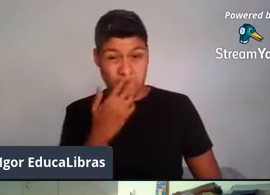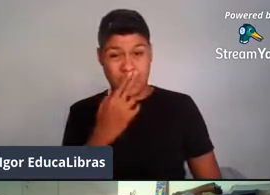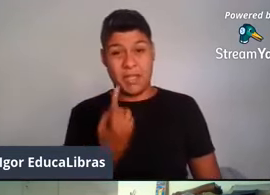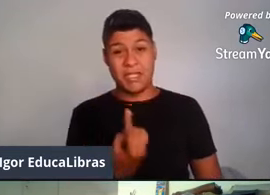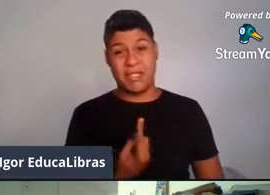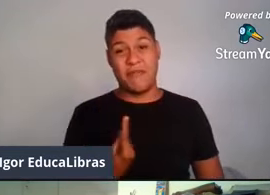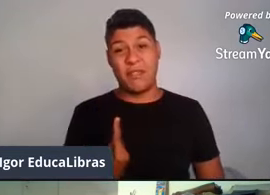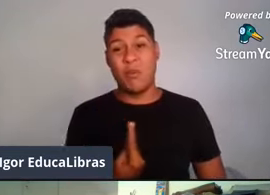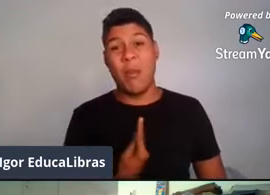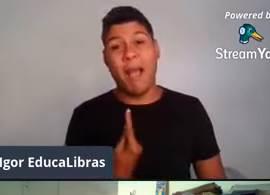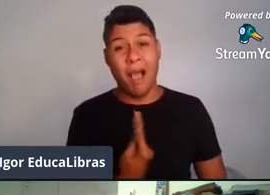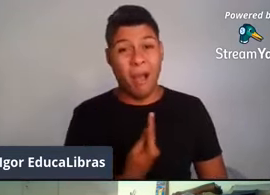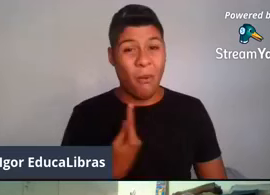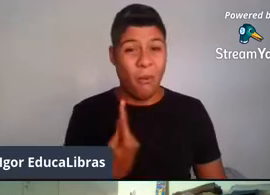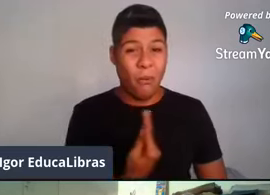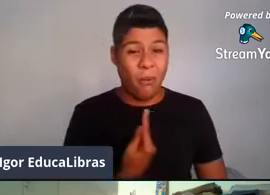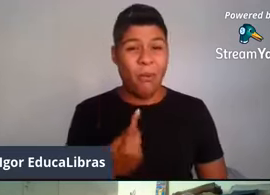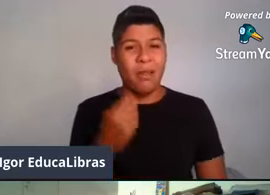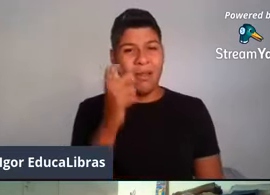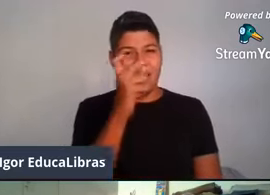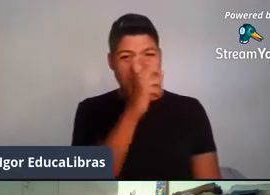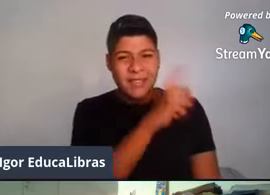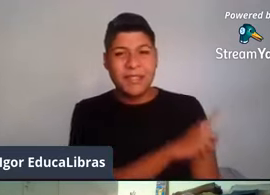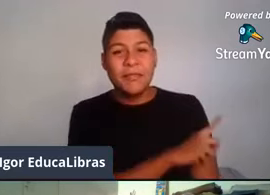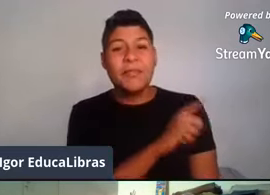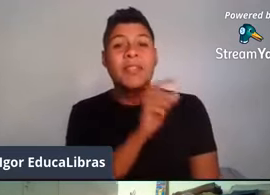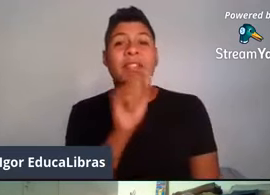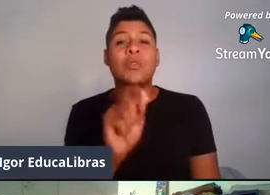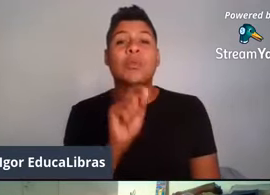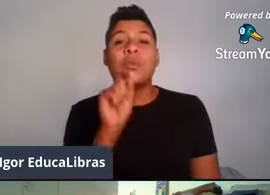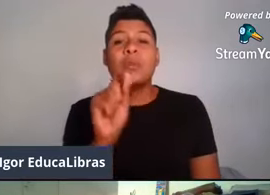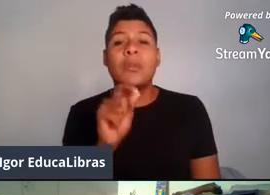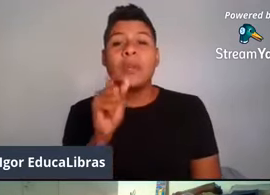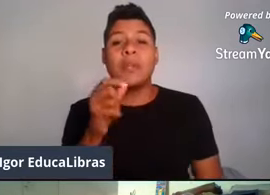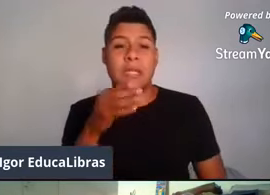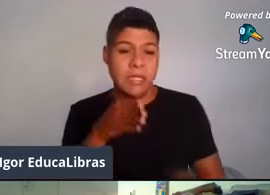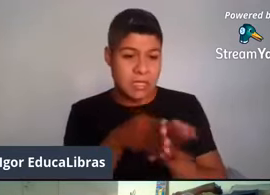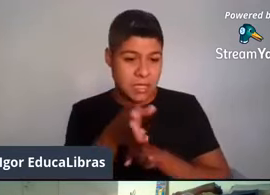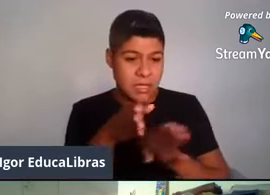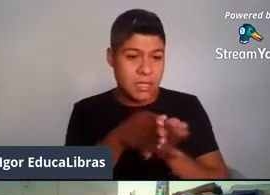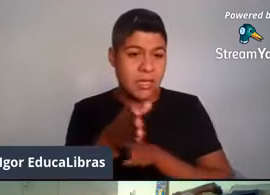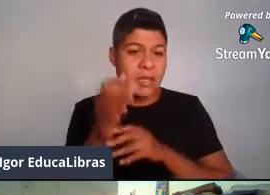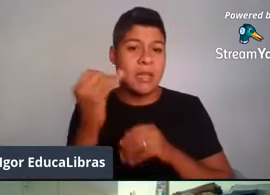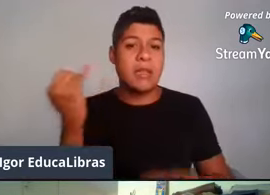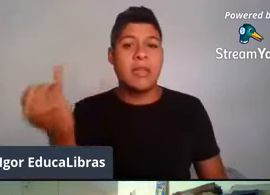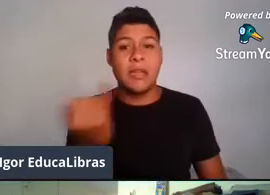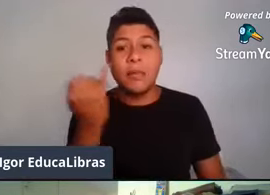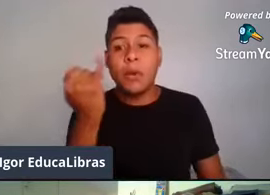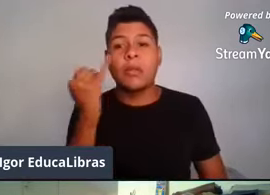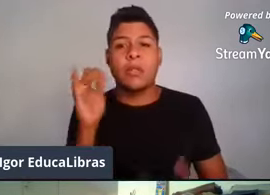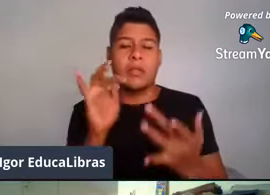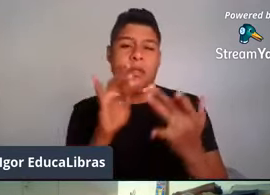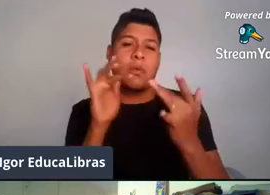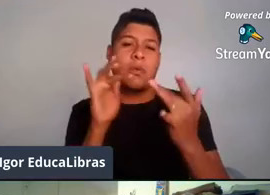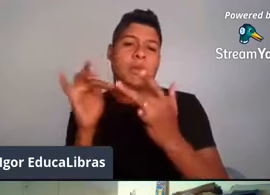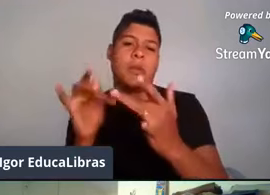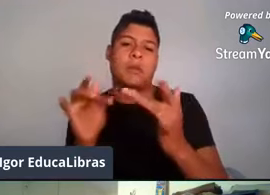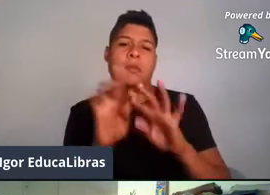individualistas e fica mais difícil de você ainda convencê-los da importância dessa convivência na